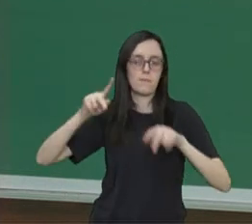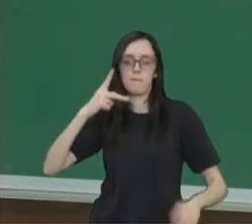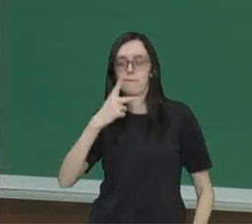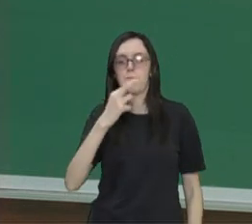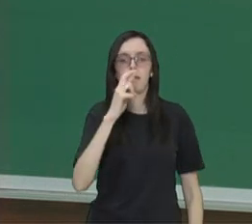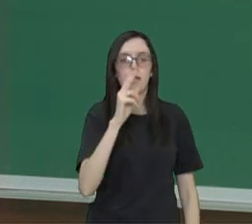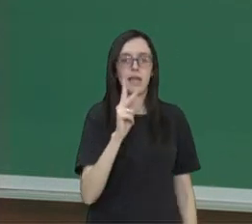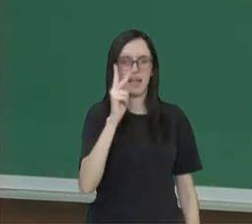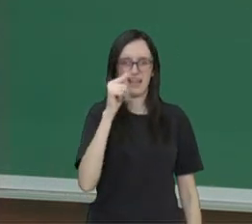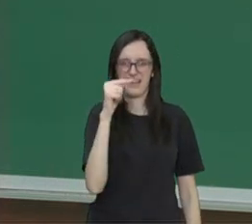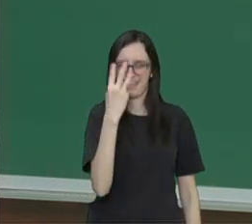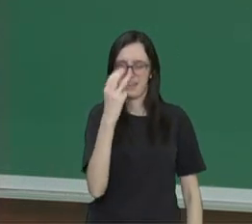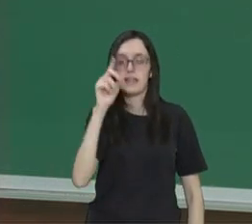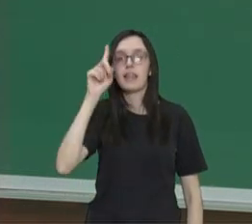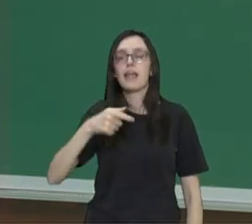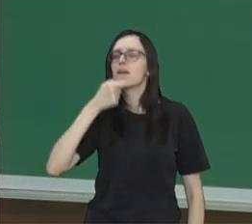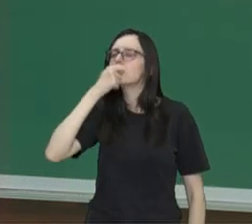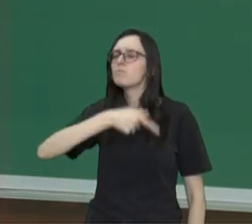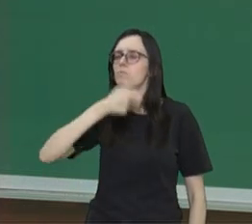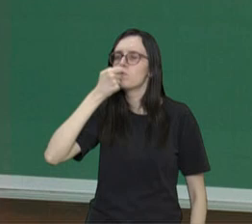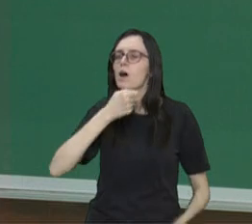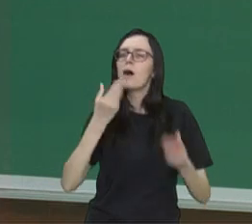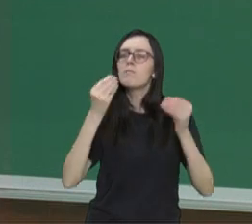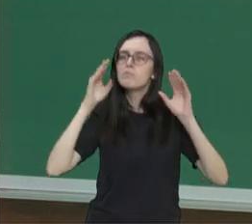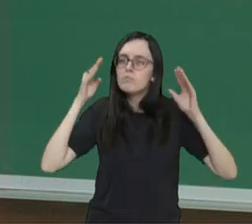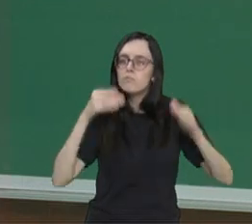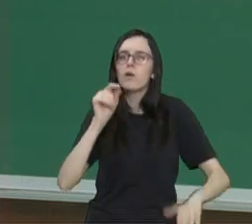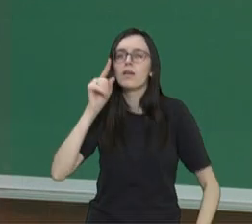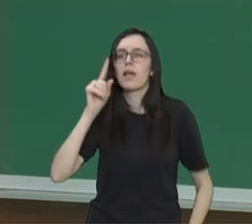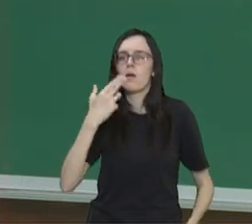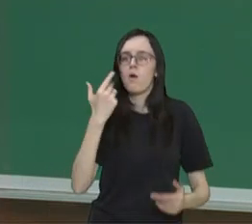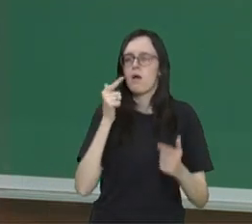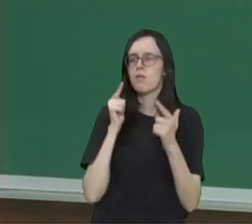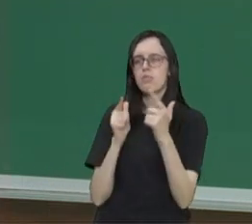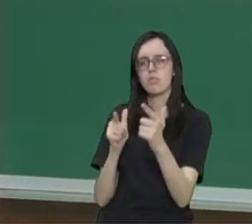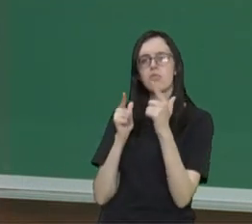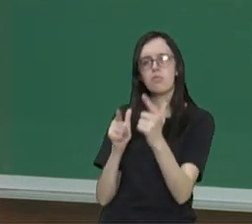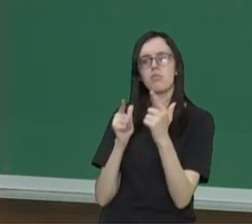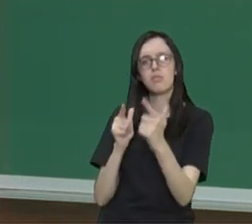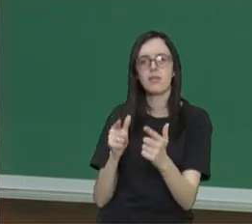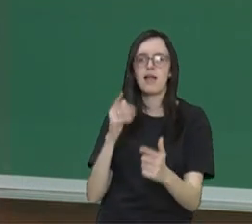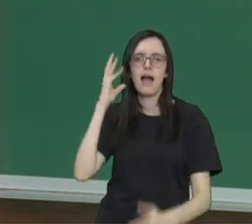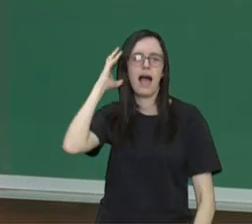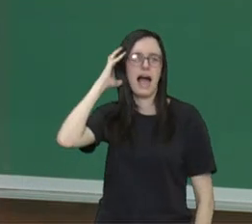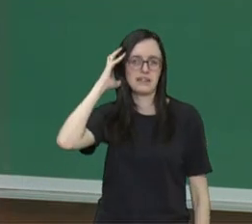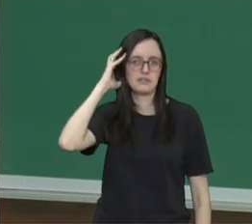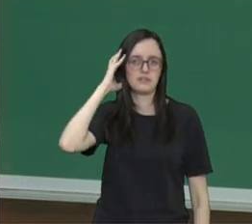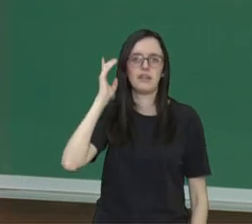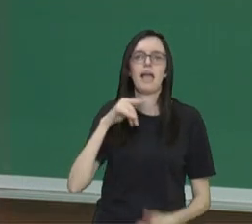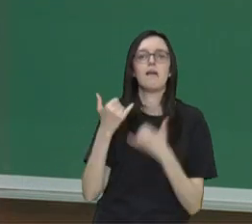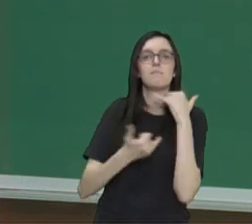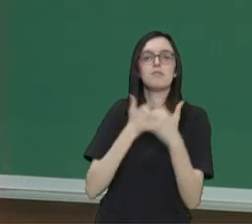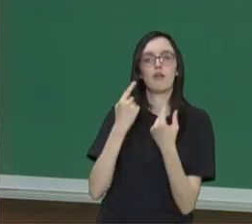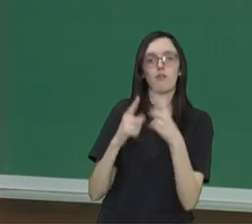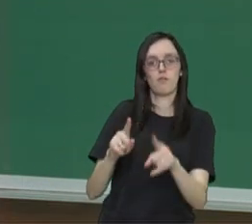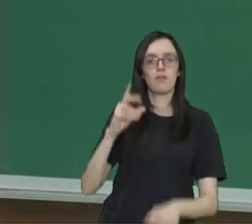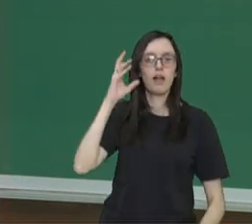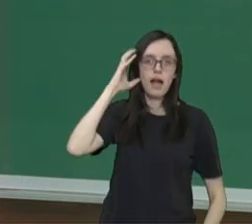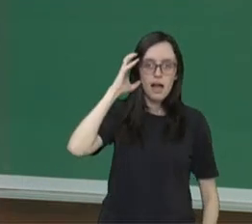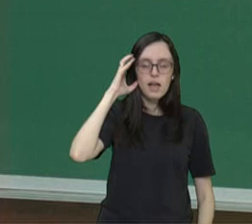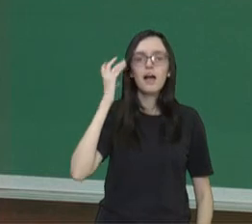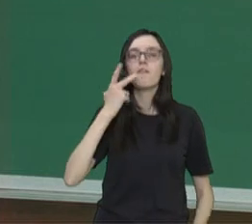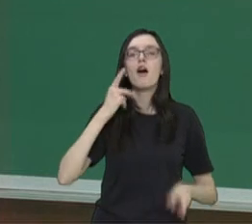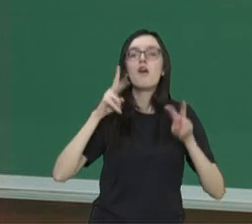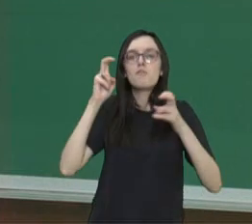de humor no rádio, muito voltado a tirar sarro do próprio rádio, brincar com o rádio, falar